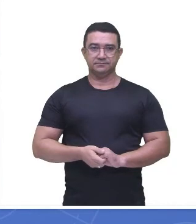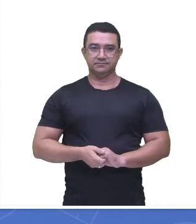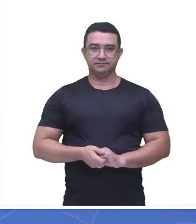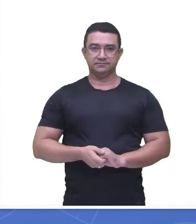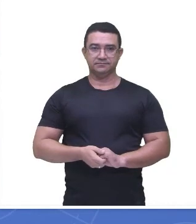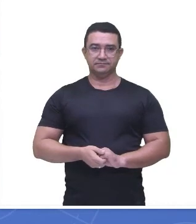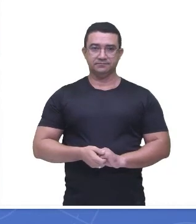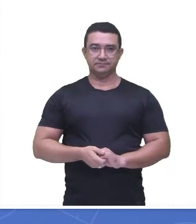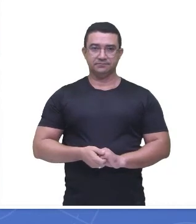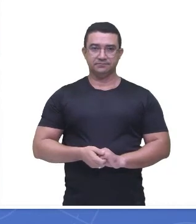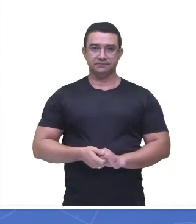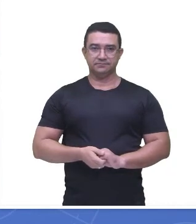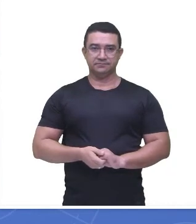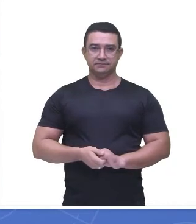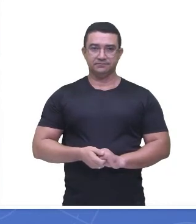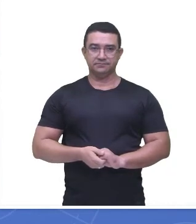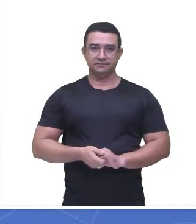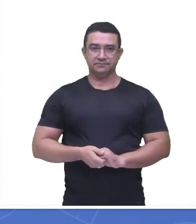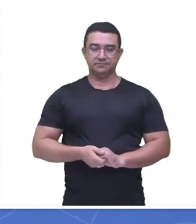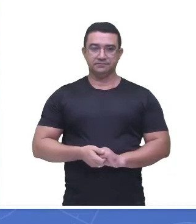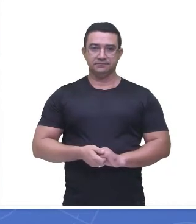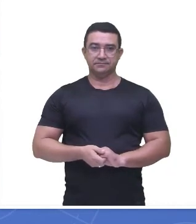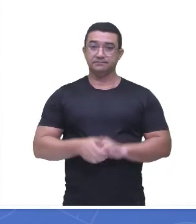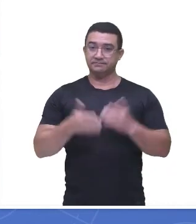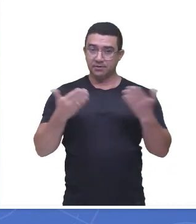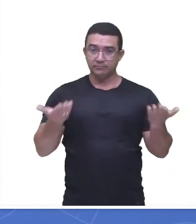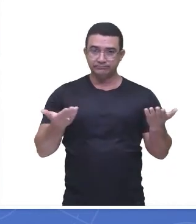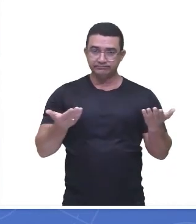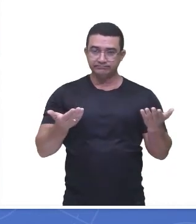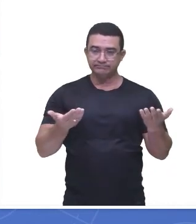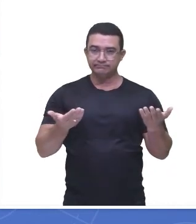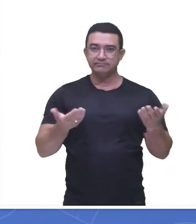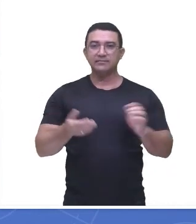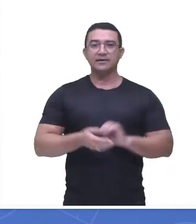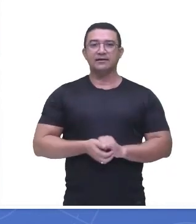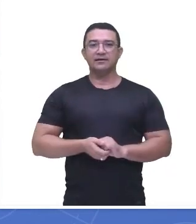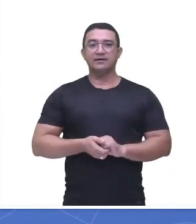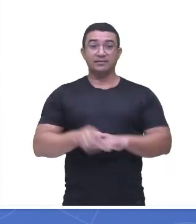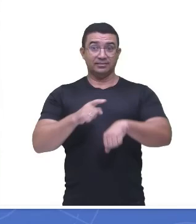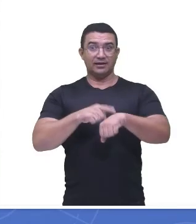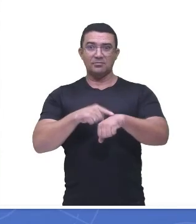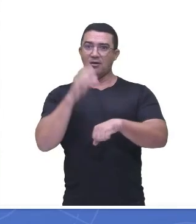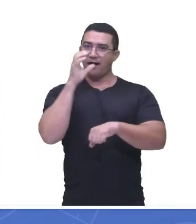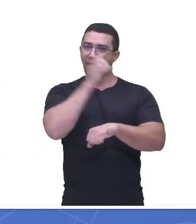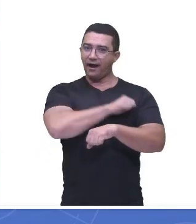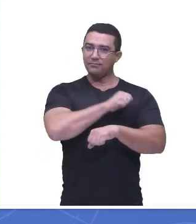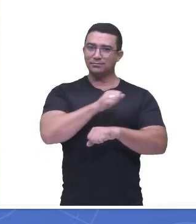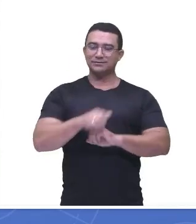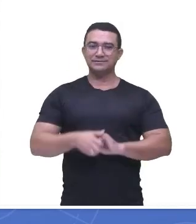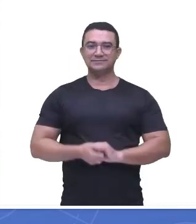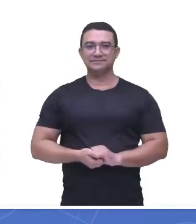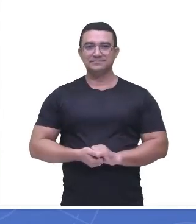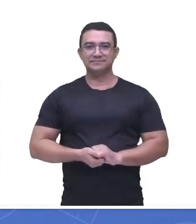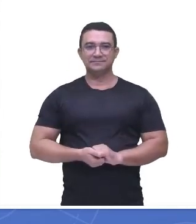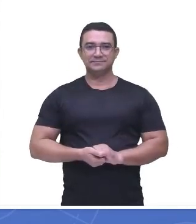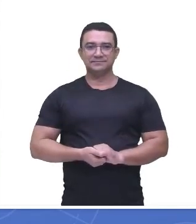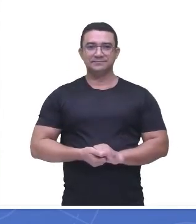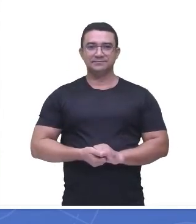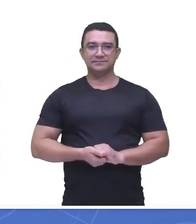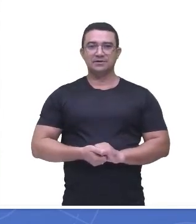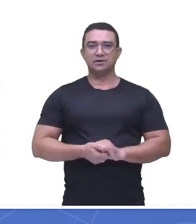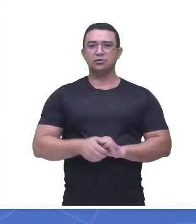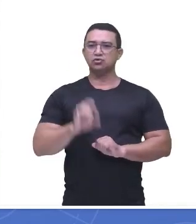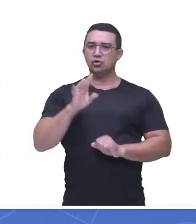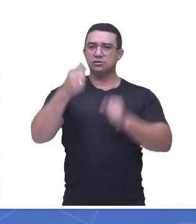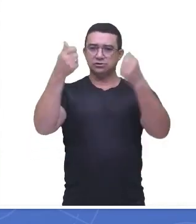é. Mais alguém? Com certeza. Bom, vamos parar por aqui, porque o tempo está... Passa muito rápido, né? E eu gostaria de explicar